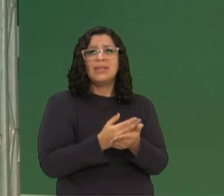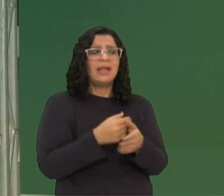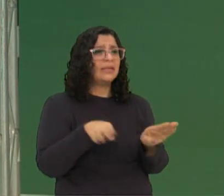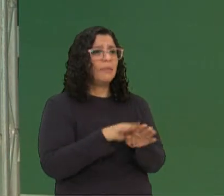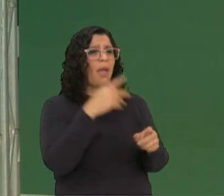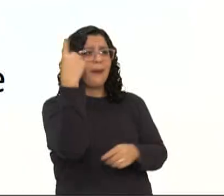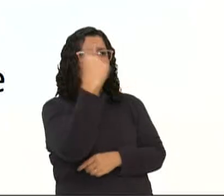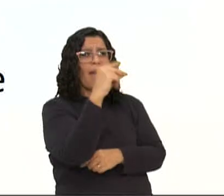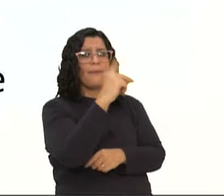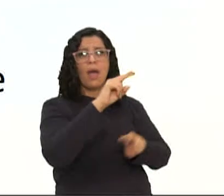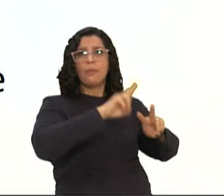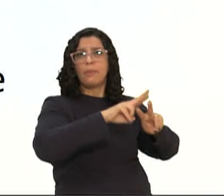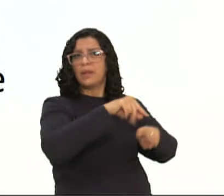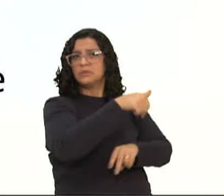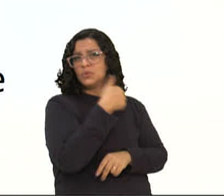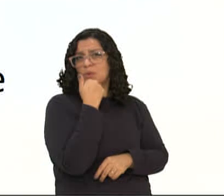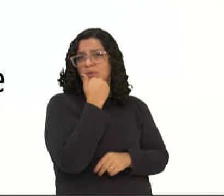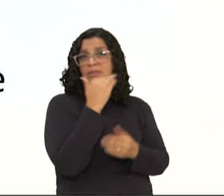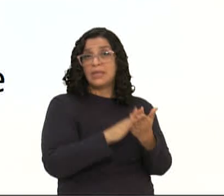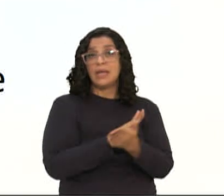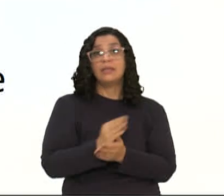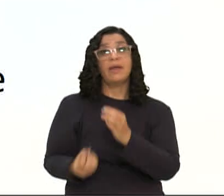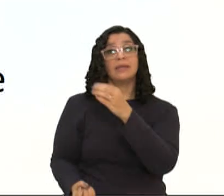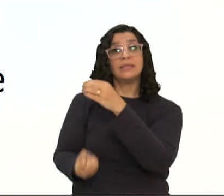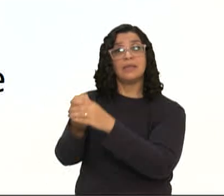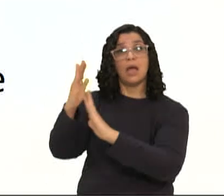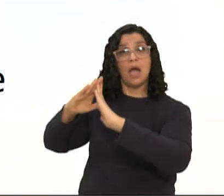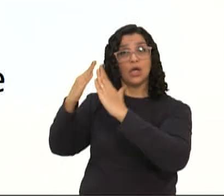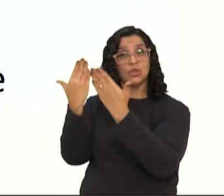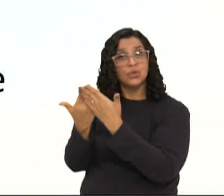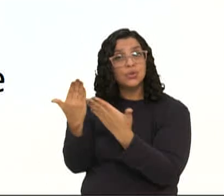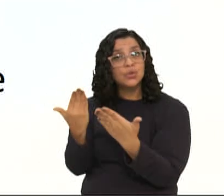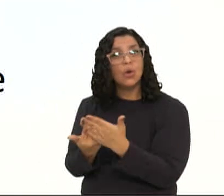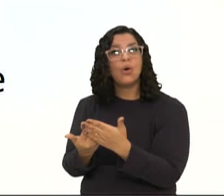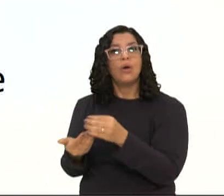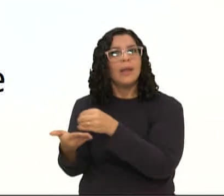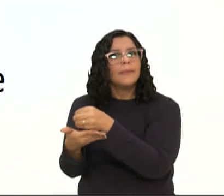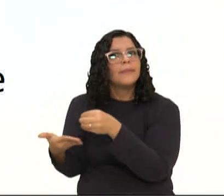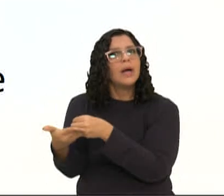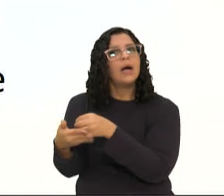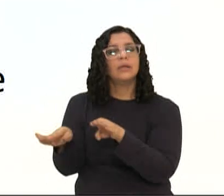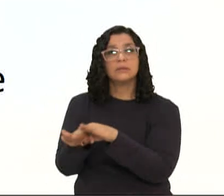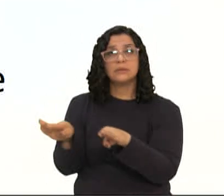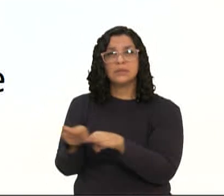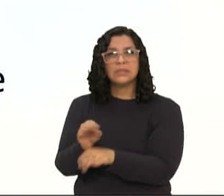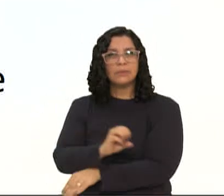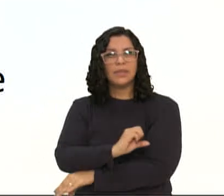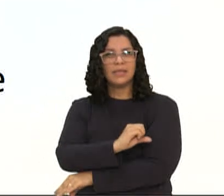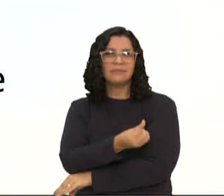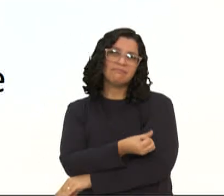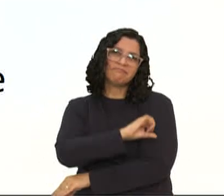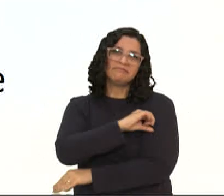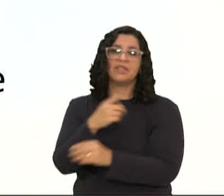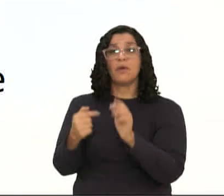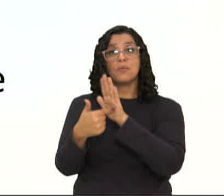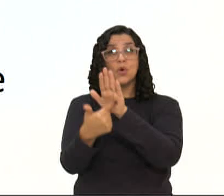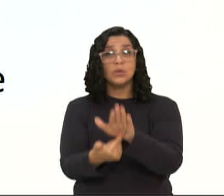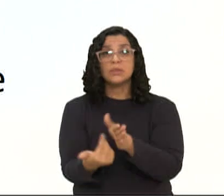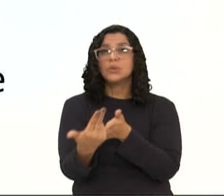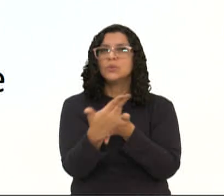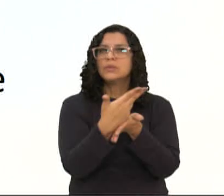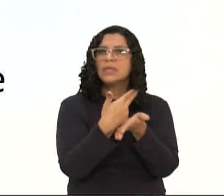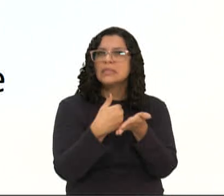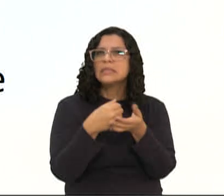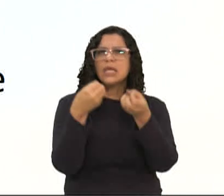prisão. Ele vai fundar diversas escolas de ensino básico e fundamental, assim tentando incentivar a ilustração,